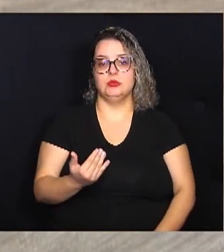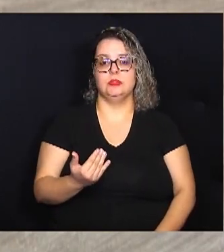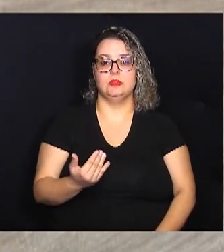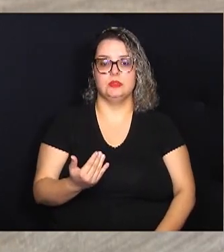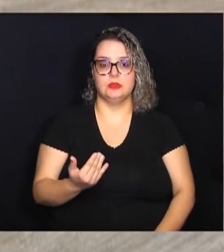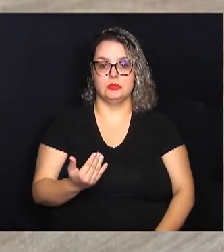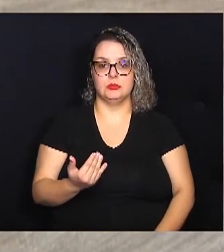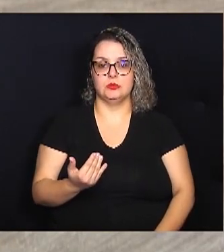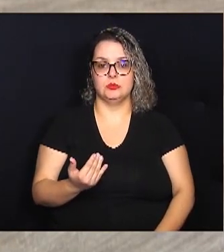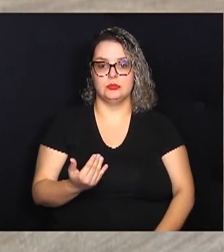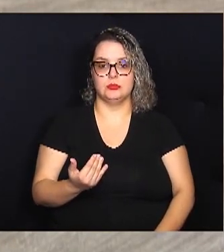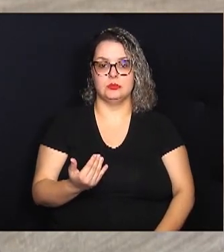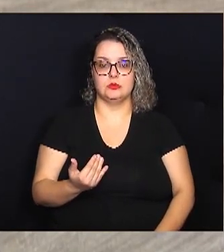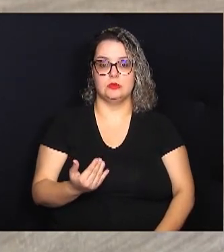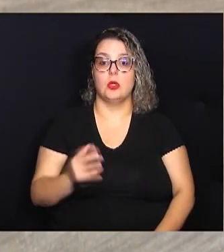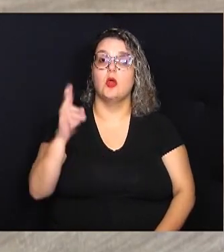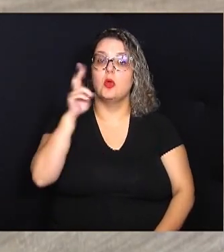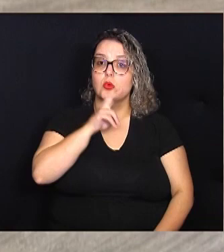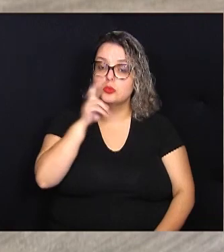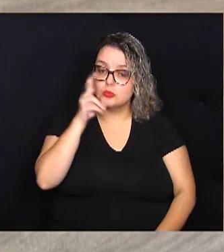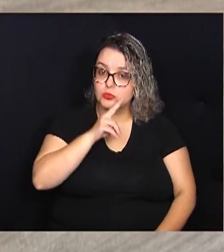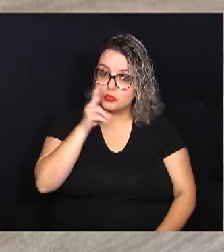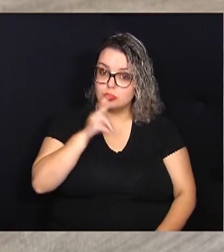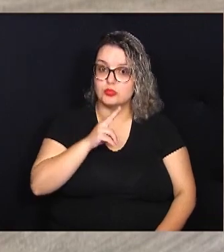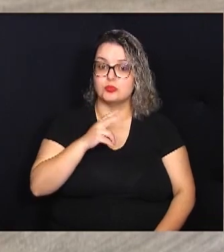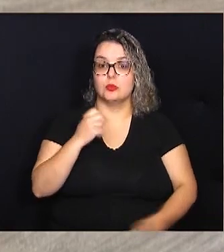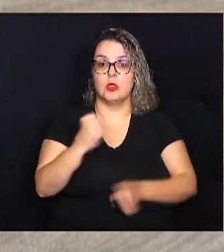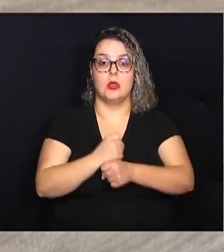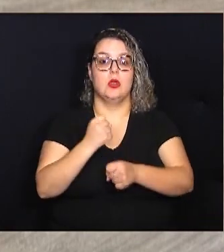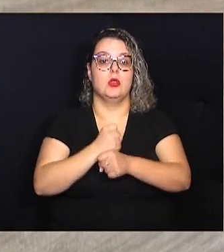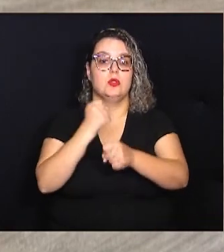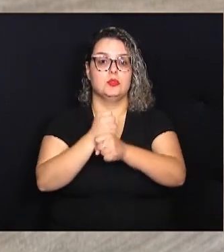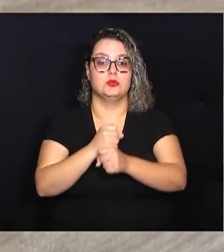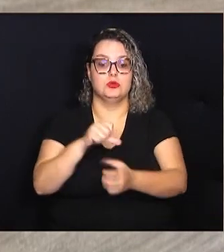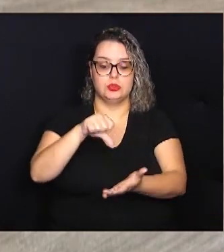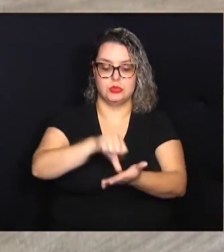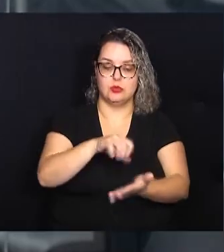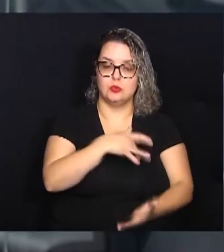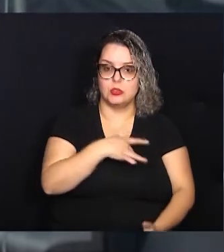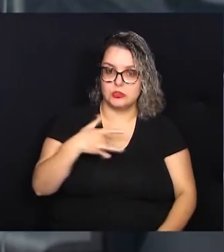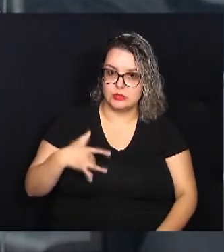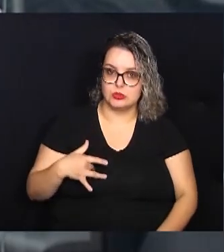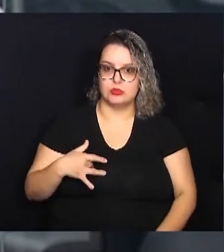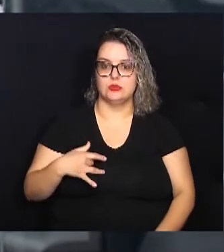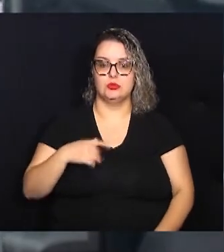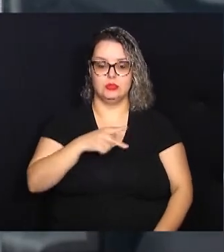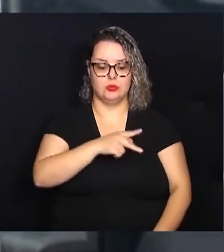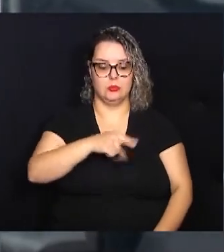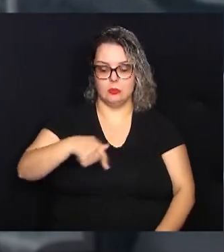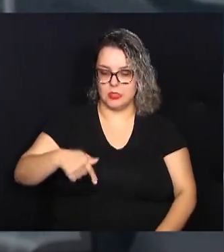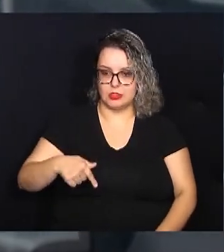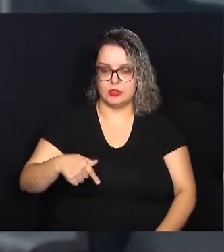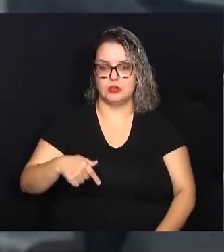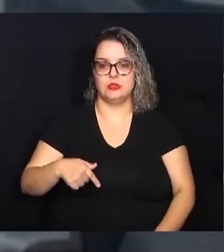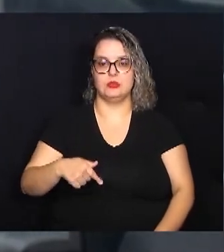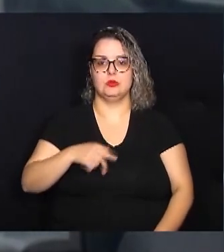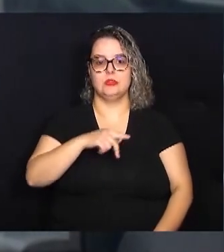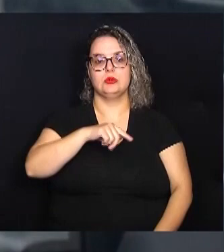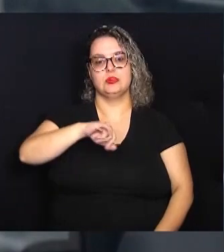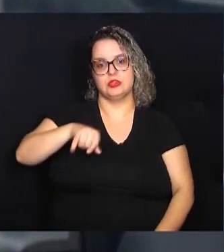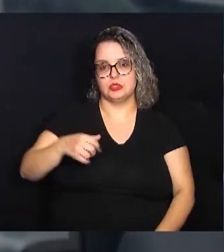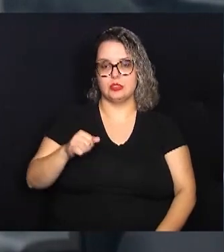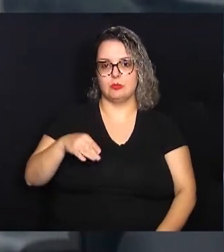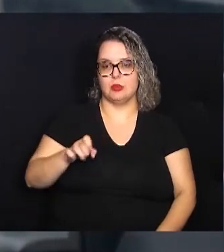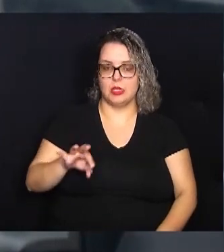e com urgência a construção de um posto de saúde no Parque Jambeiro. Entre os questionamentos do requerimento,